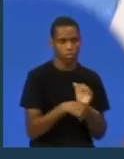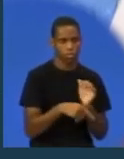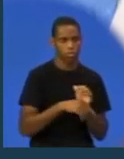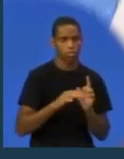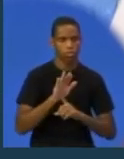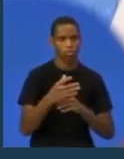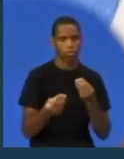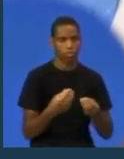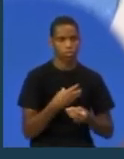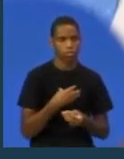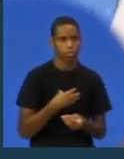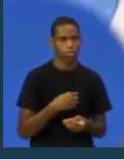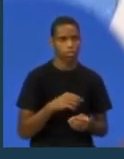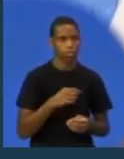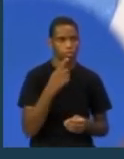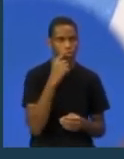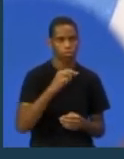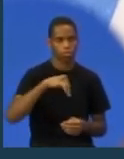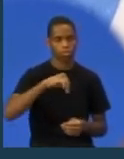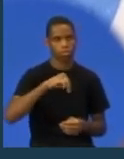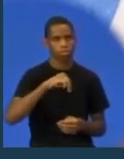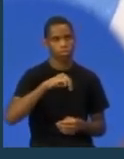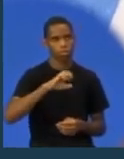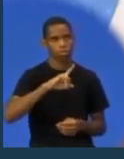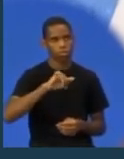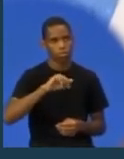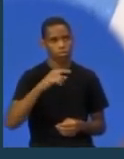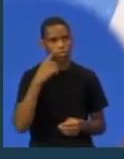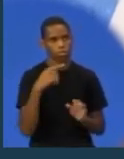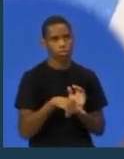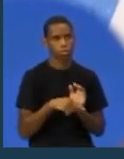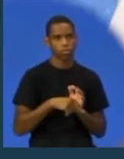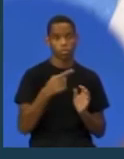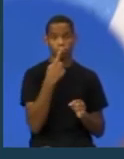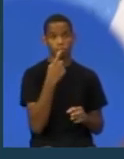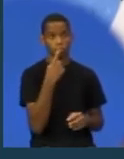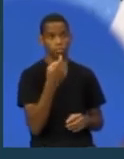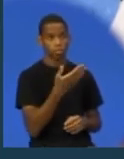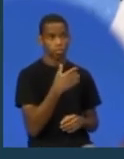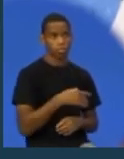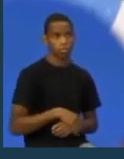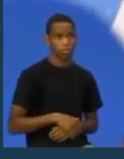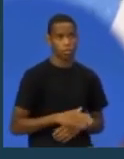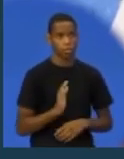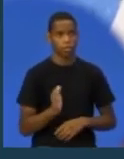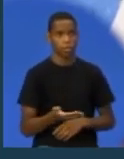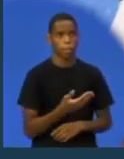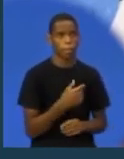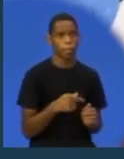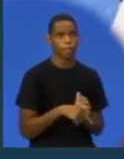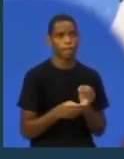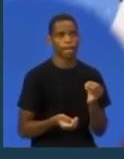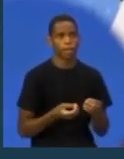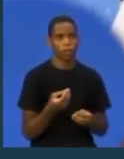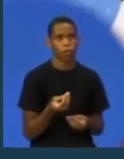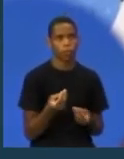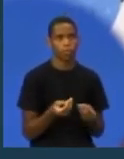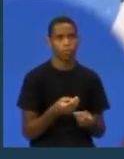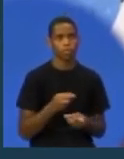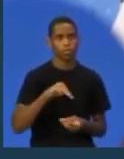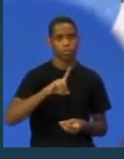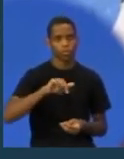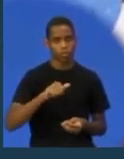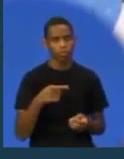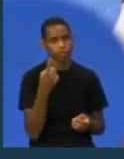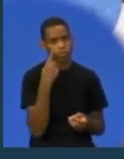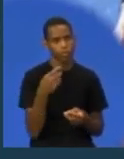de referência o valor de média, que está representado pela linha vermelha. Então, nesse tipo de gráfico aqui, nesse exemplo, nós